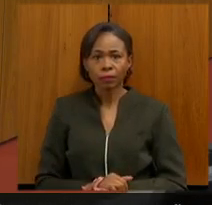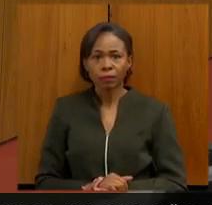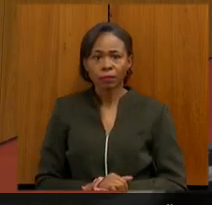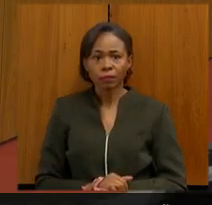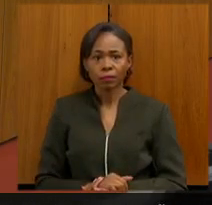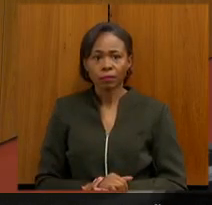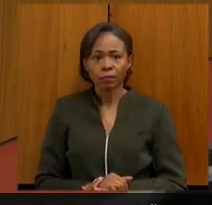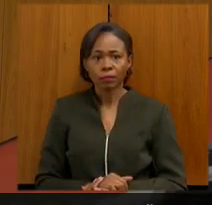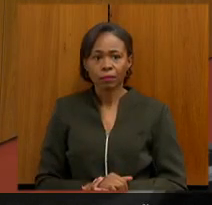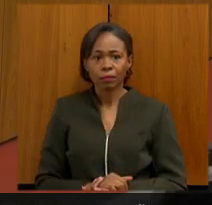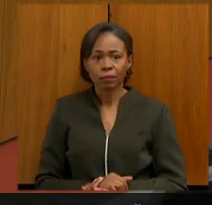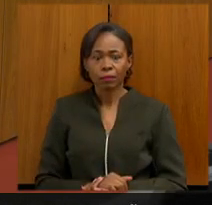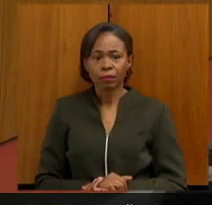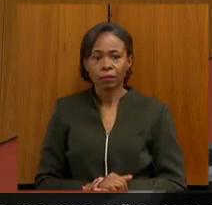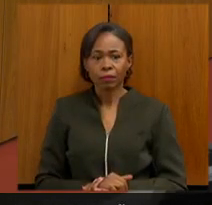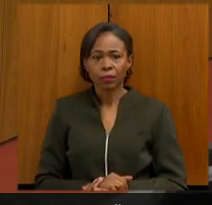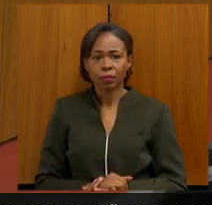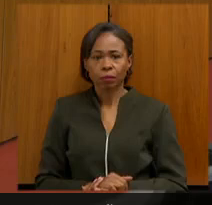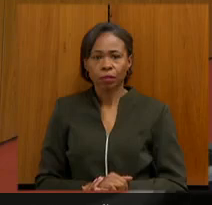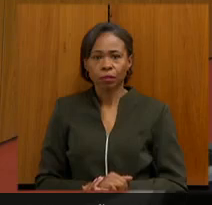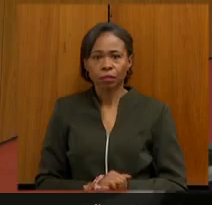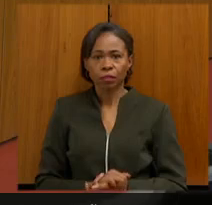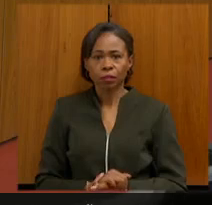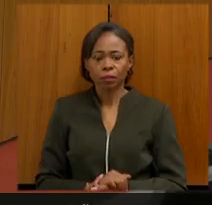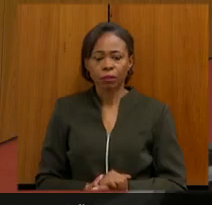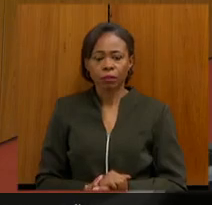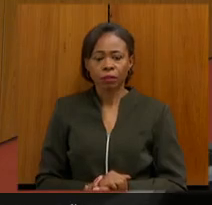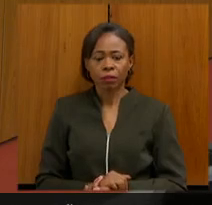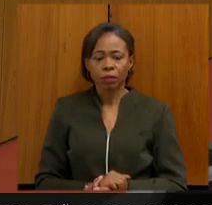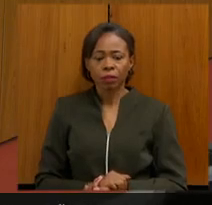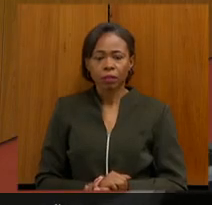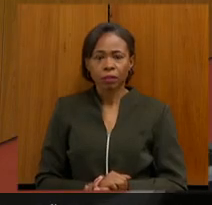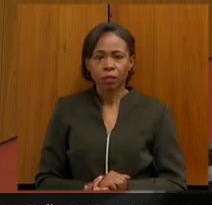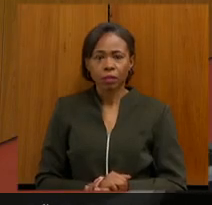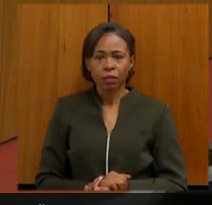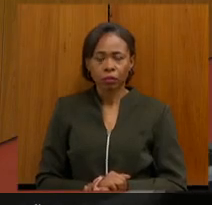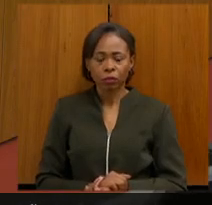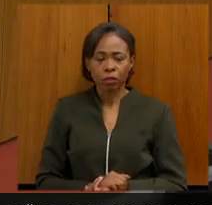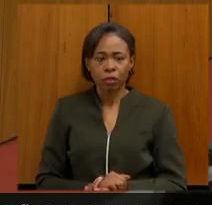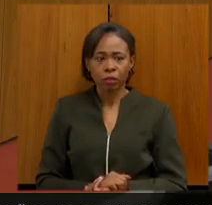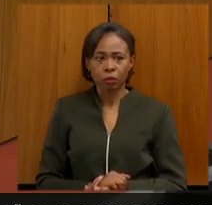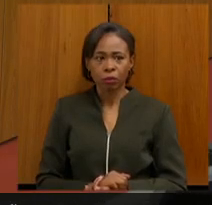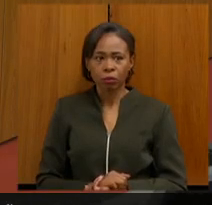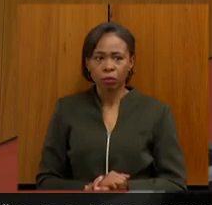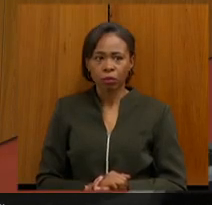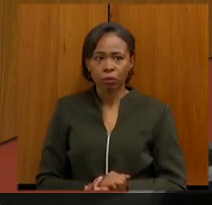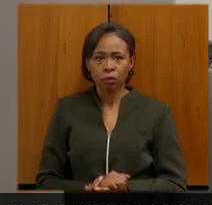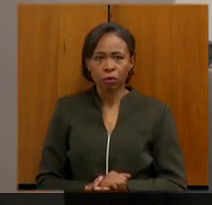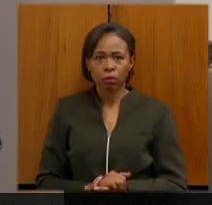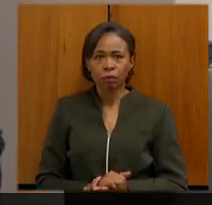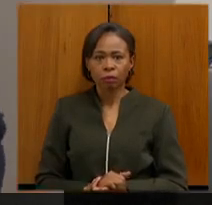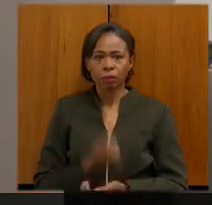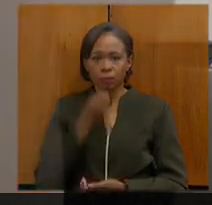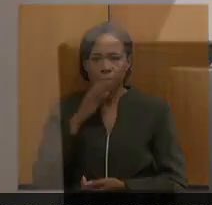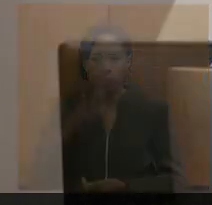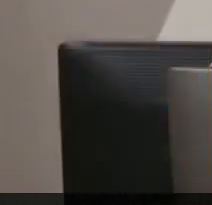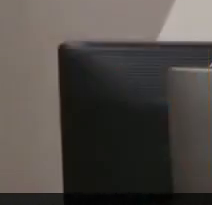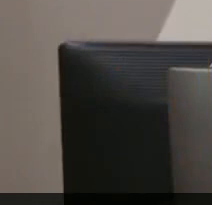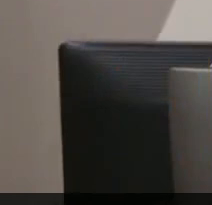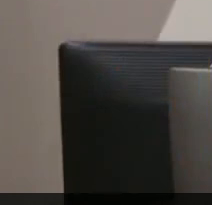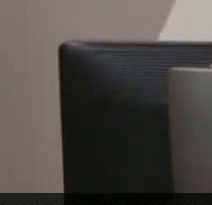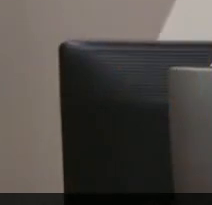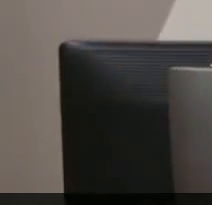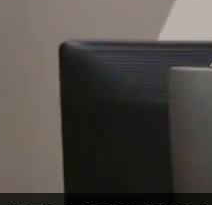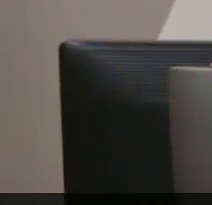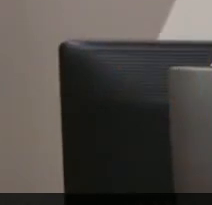E aí E aí Oi boa tarde